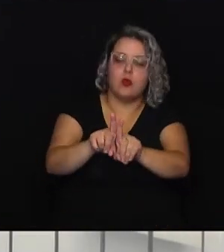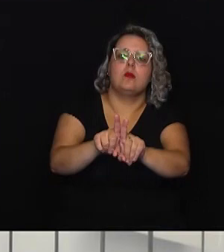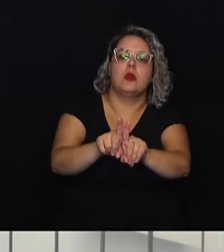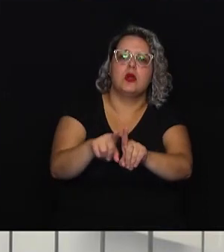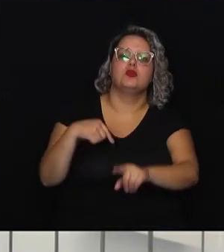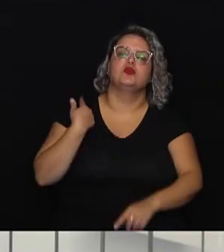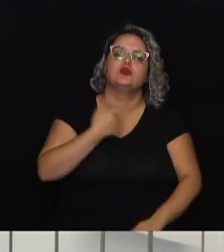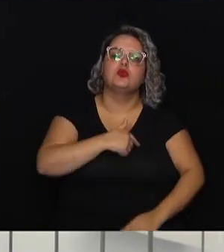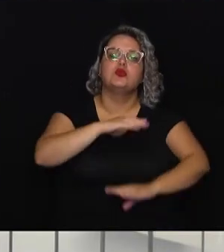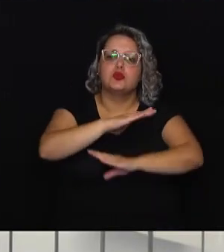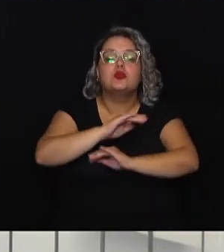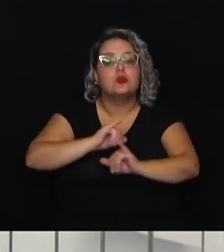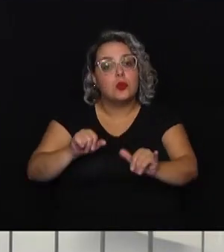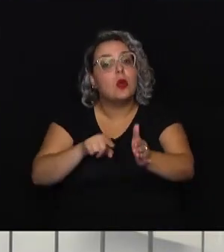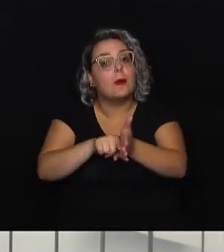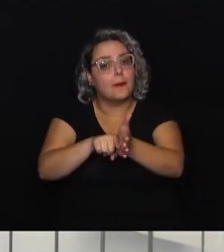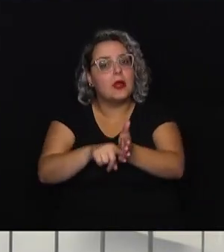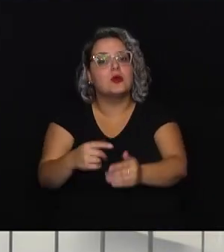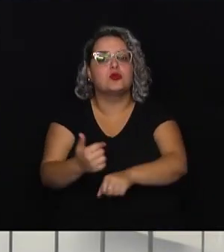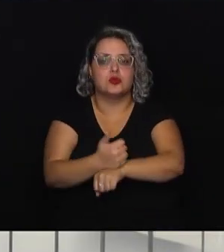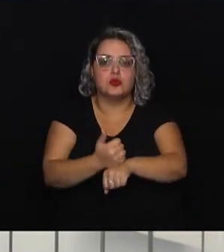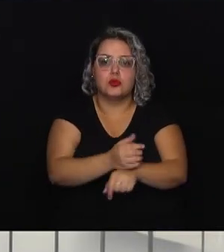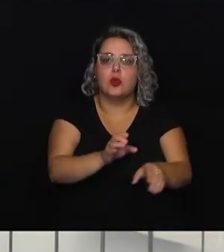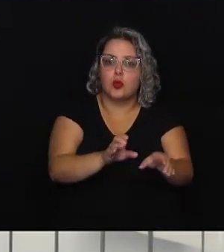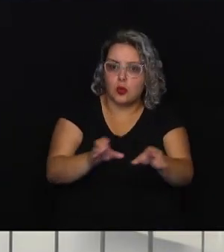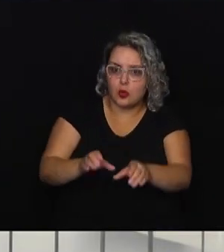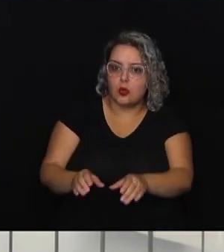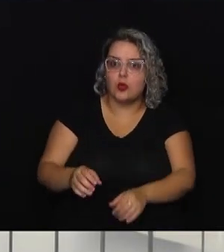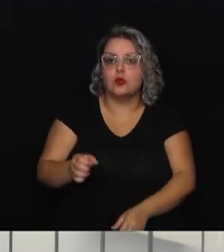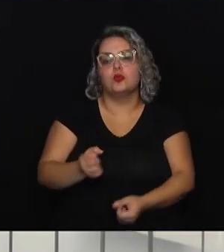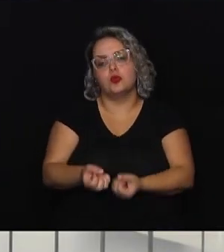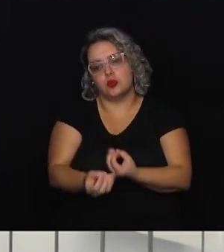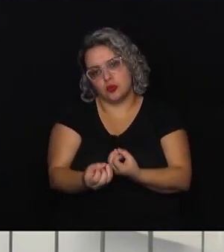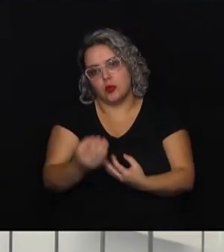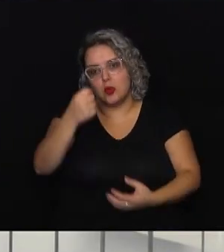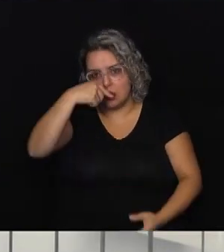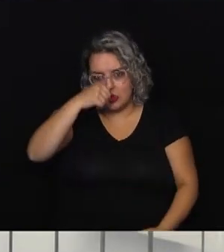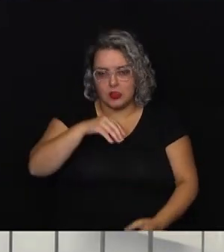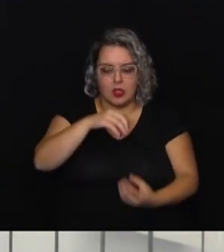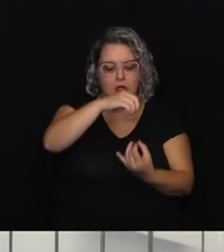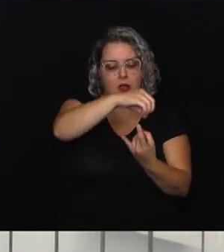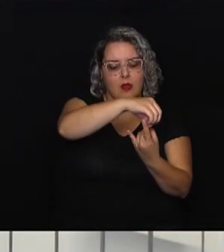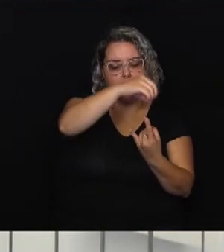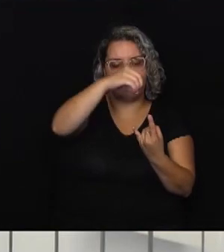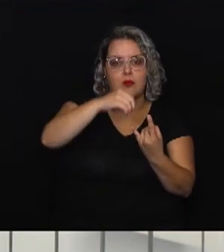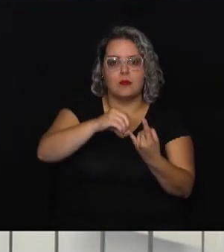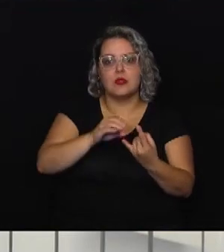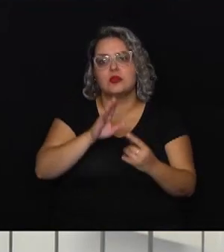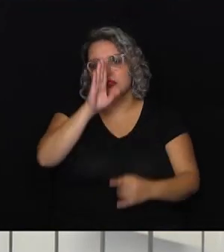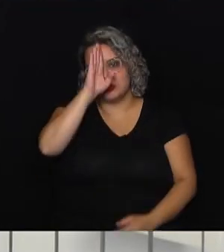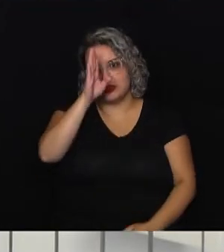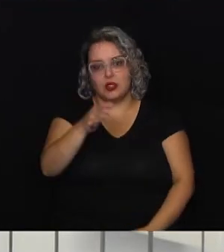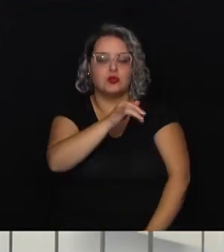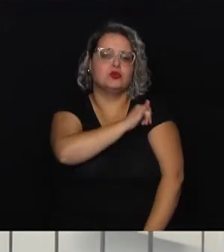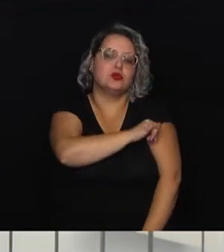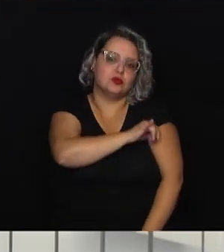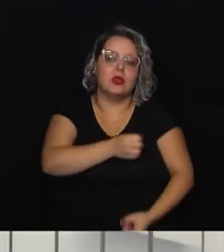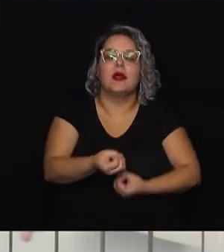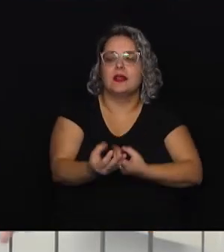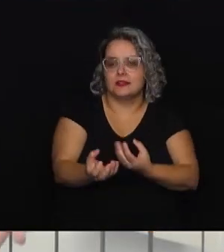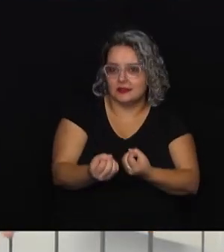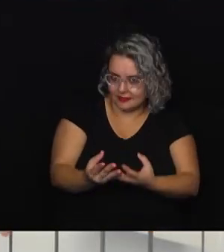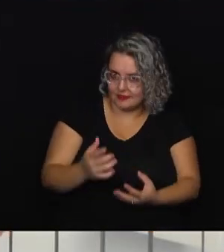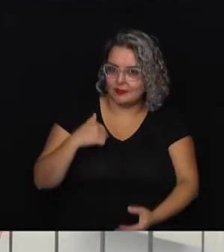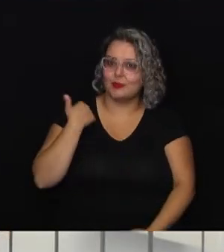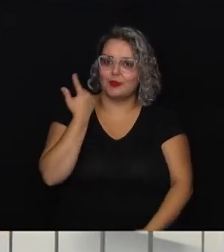Câmara Notícia, pesquisador, coordenador do Infogripe da Fiocruz, diretamente do Rio de Janeiro, passando as informações